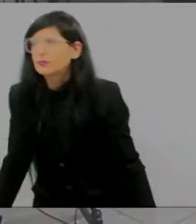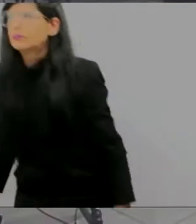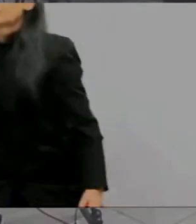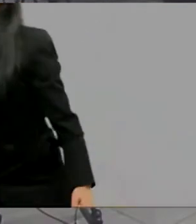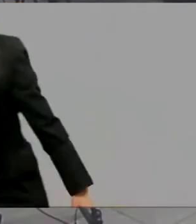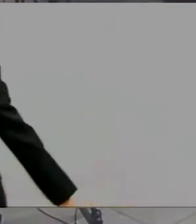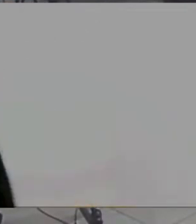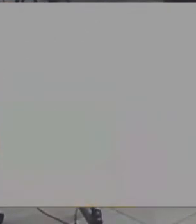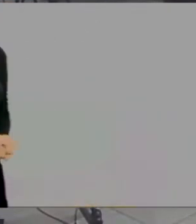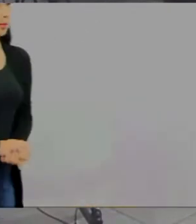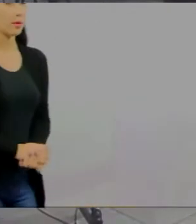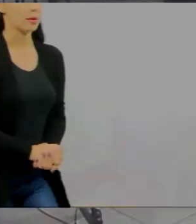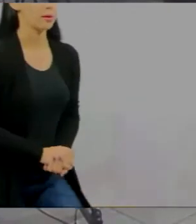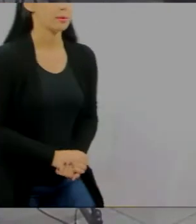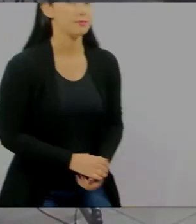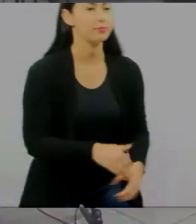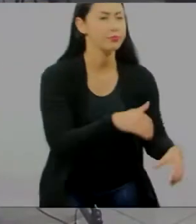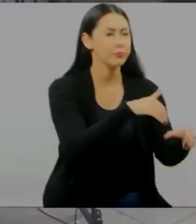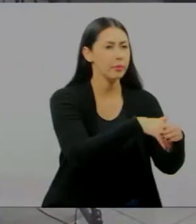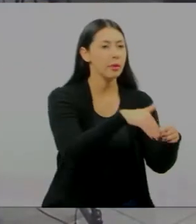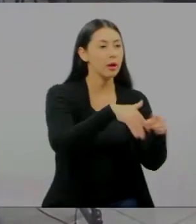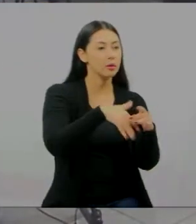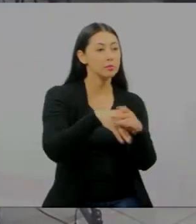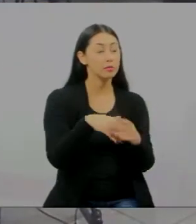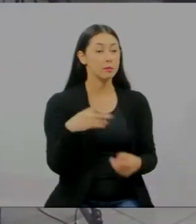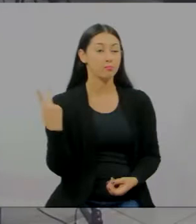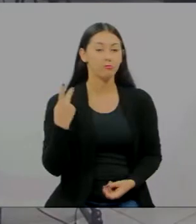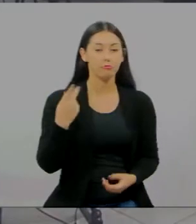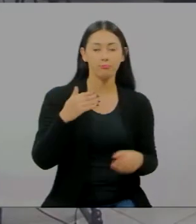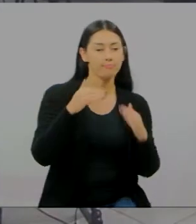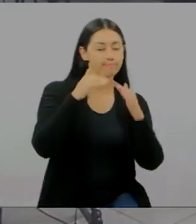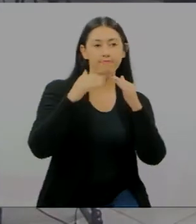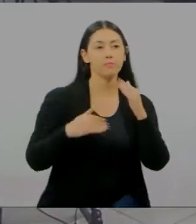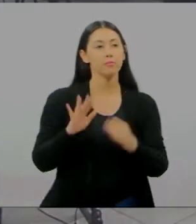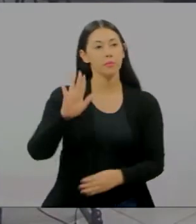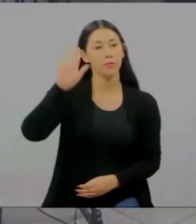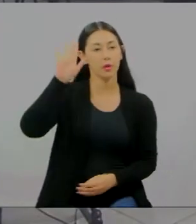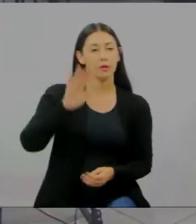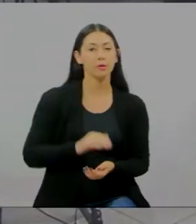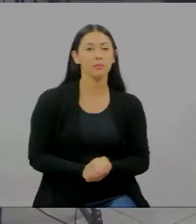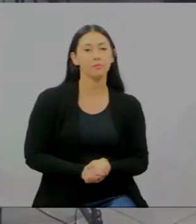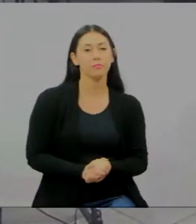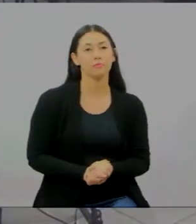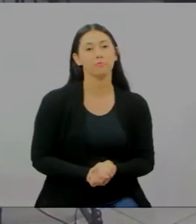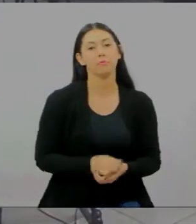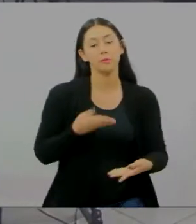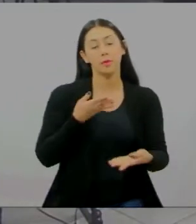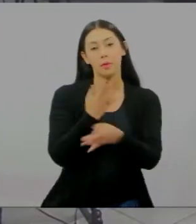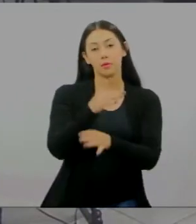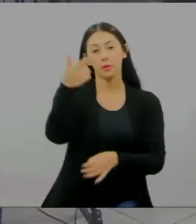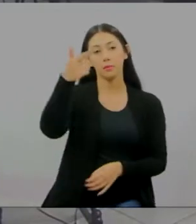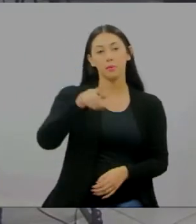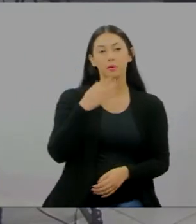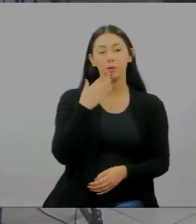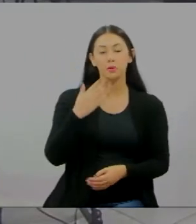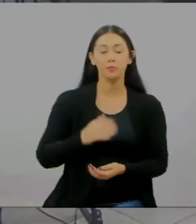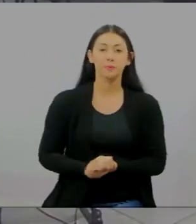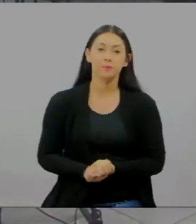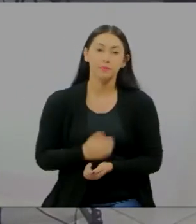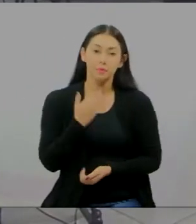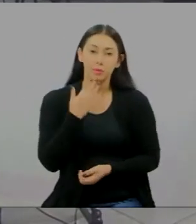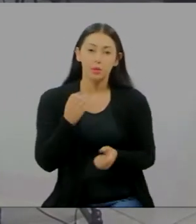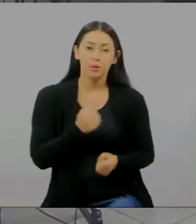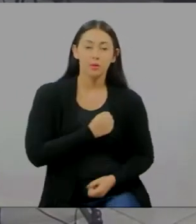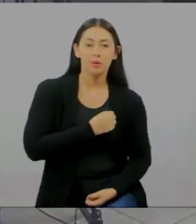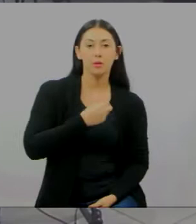Requerimento 204 em votação. Os vereadores contrários se manifestem levantando o braço. Requerimento aprovado. Próximo requerimento. Requerimento